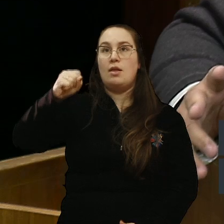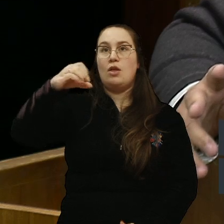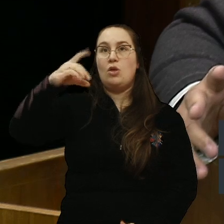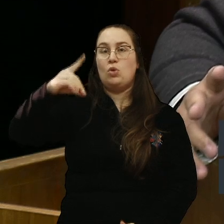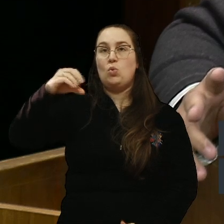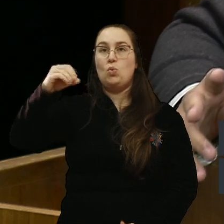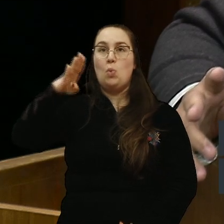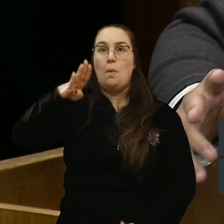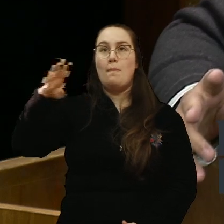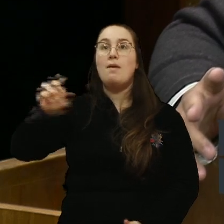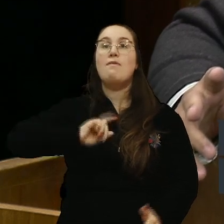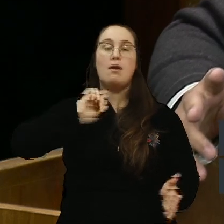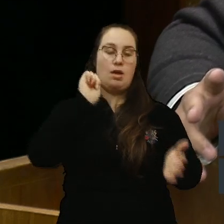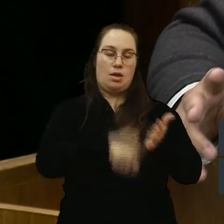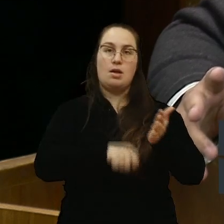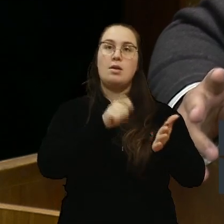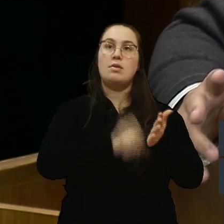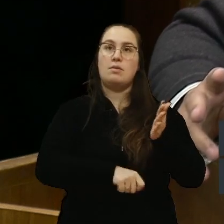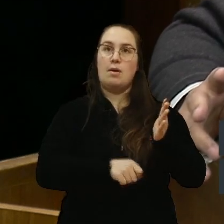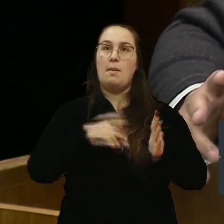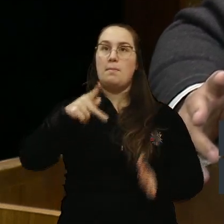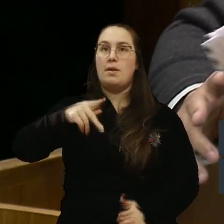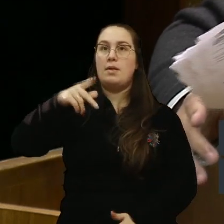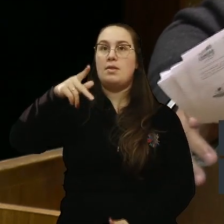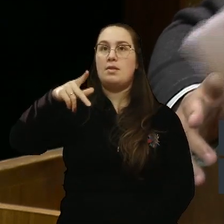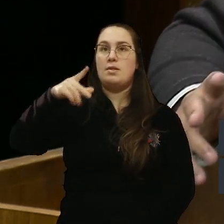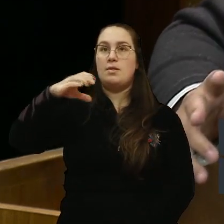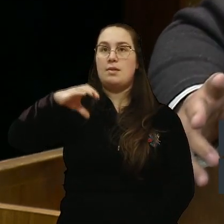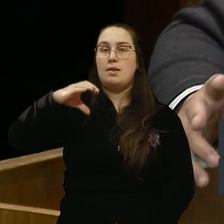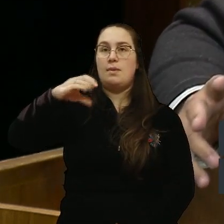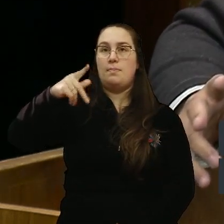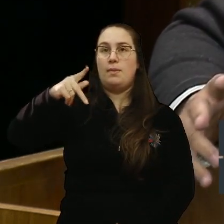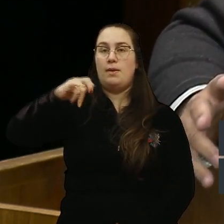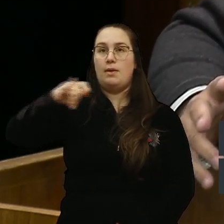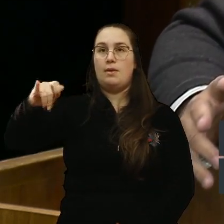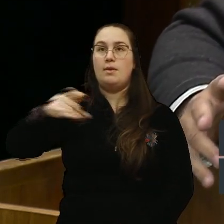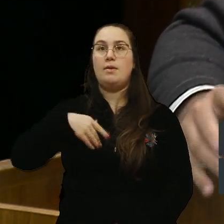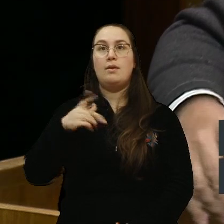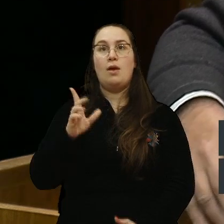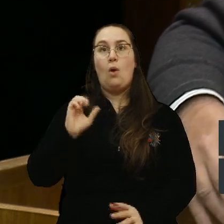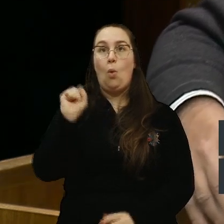que vai assinar a CPI do orçamento, considerando que teremos,